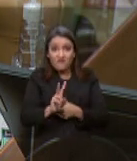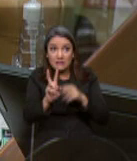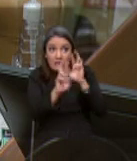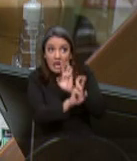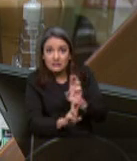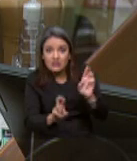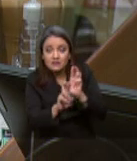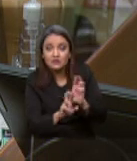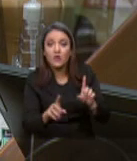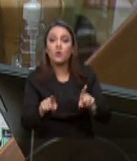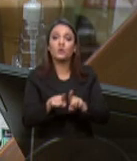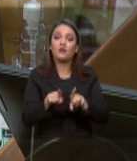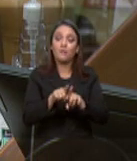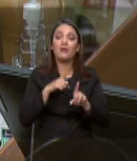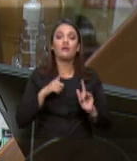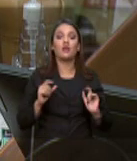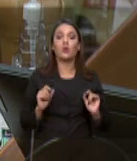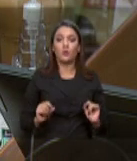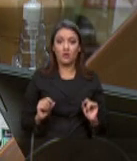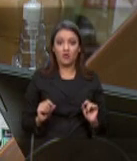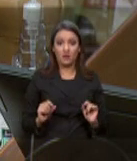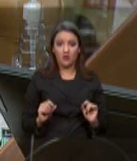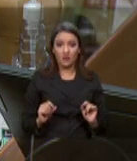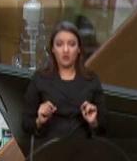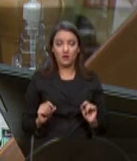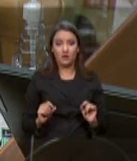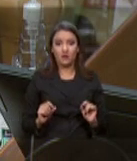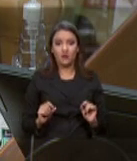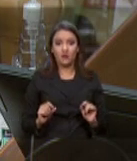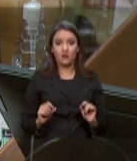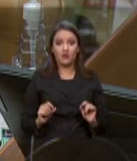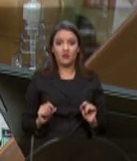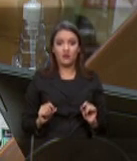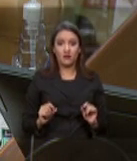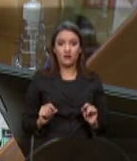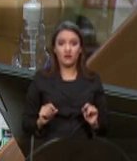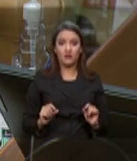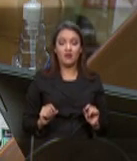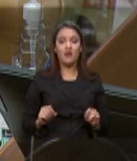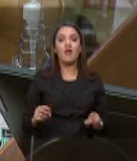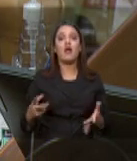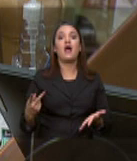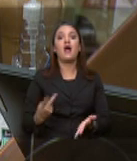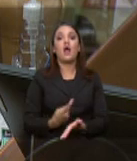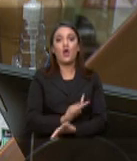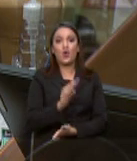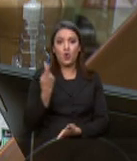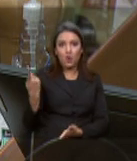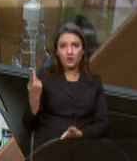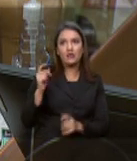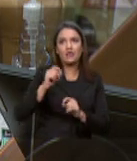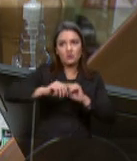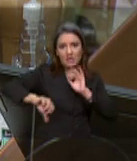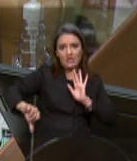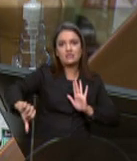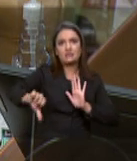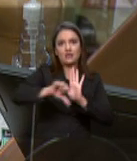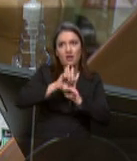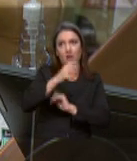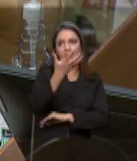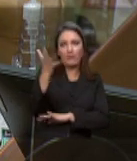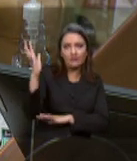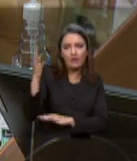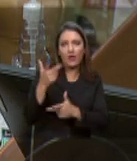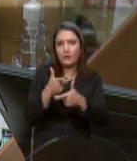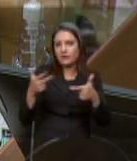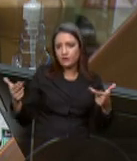também teria, pelo menos, propiciado que a ecocriminalidade, que não é só ambiental, ela deriva para